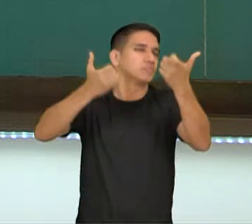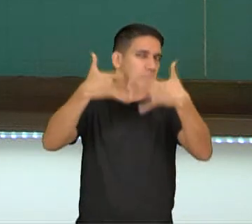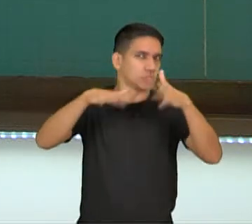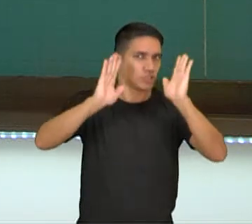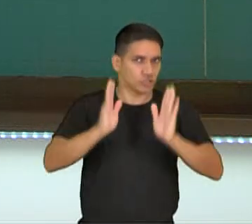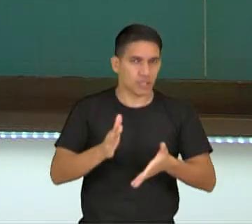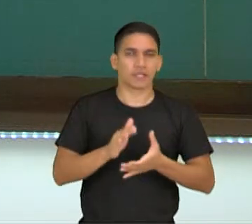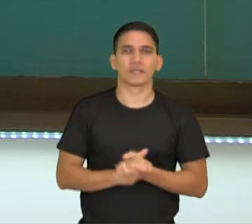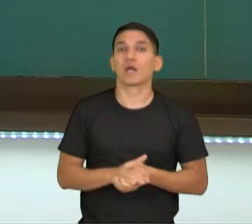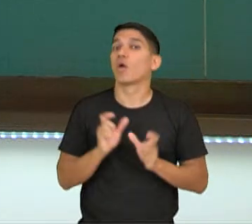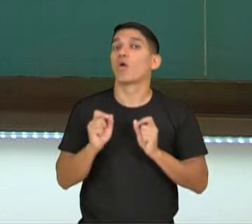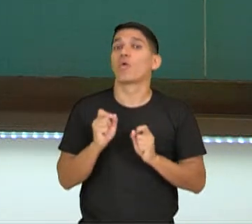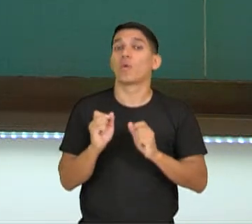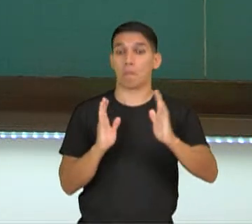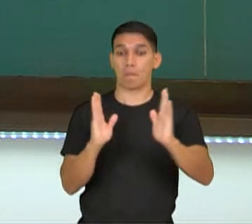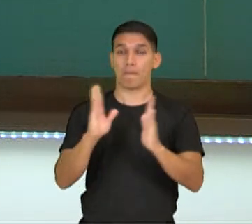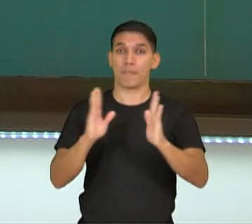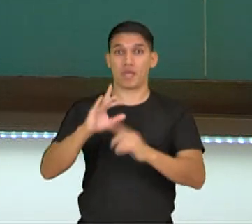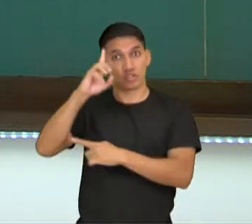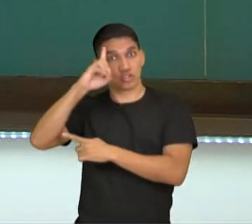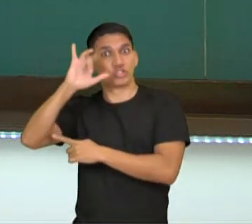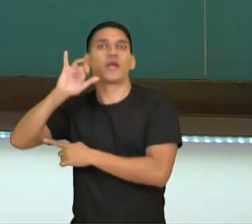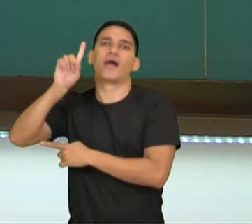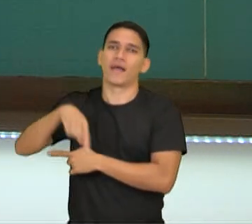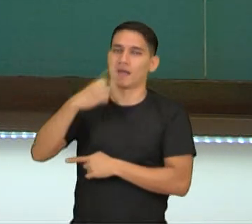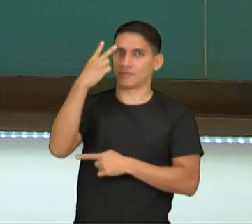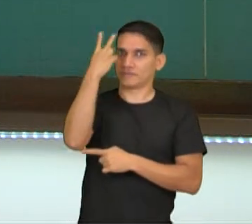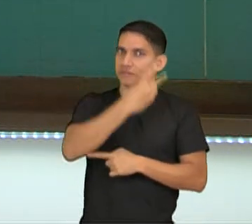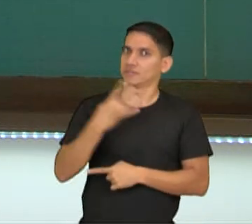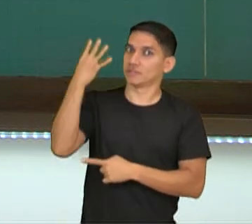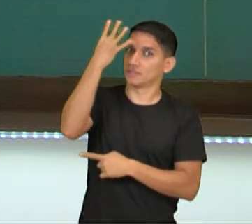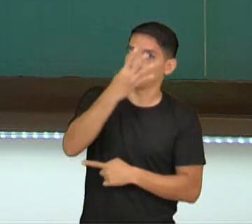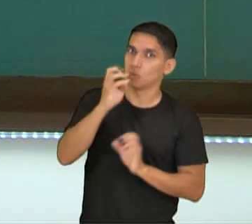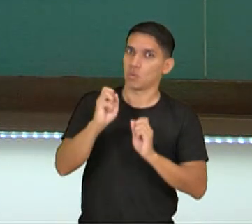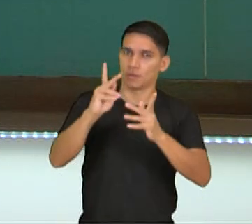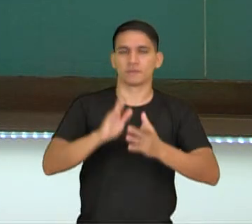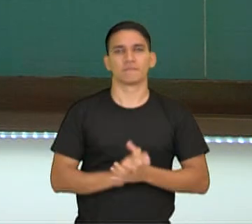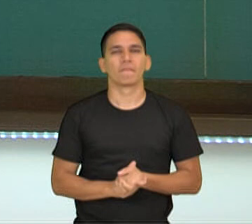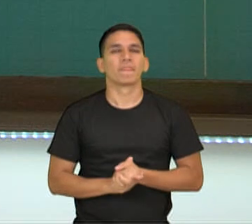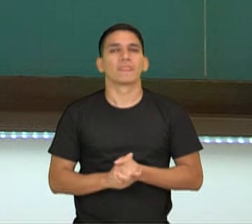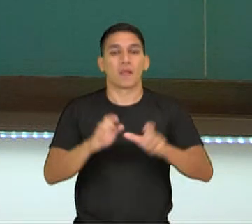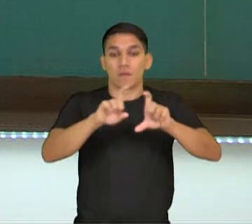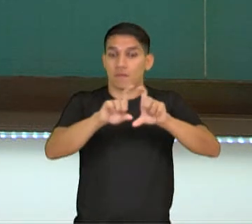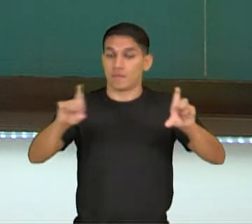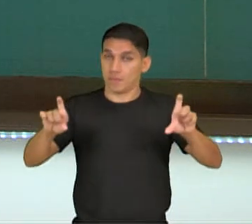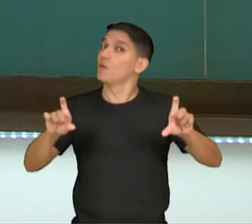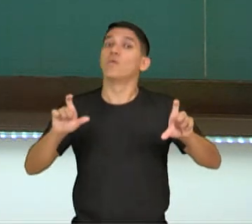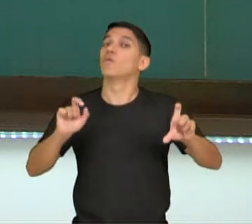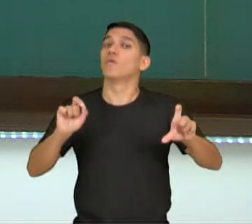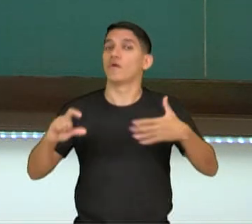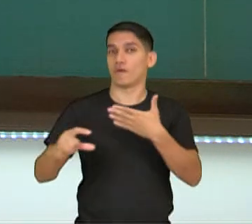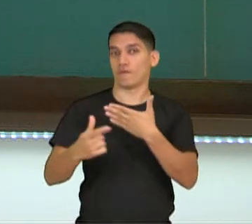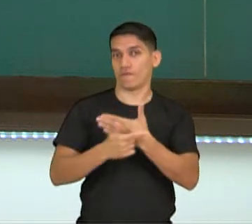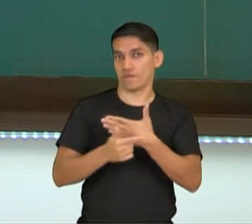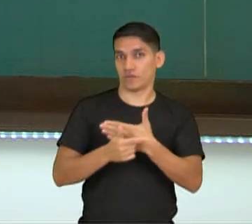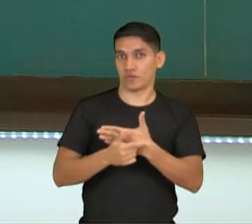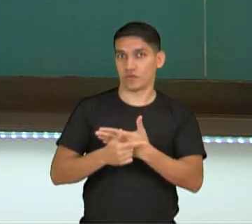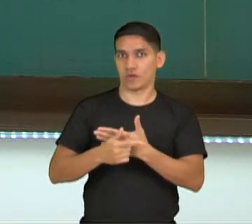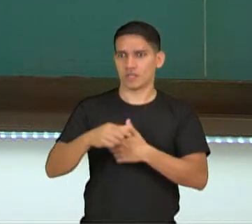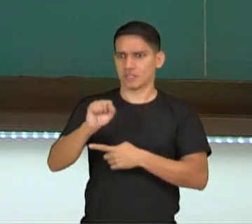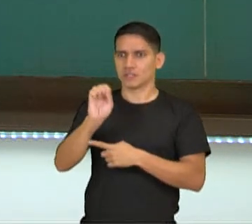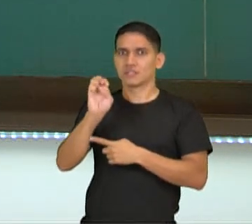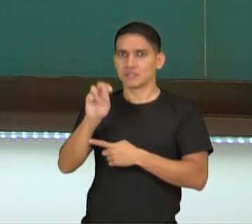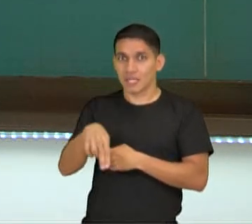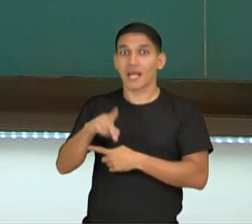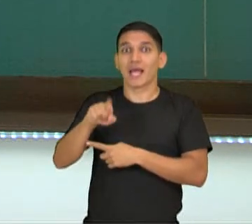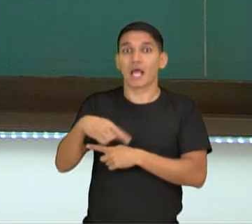vocês. O período do nosso dia é de 24 horas. O período da função seno é de 2π.